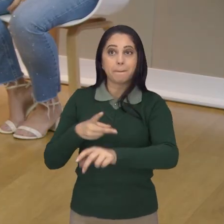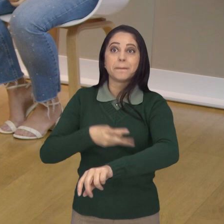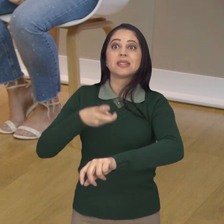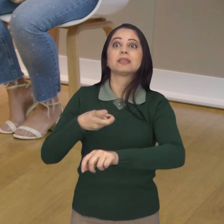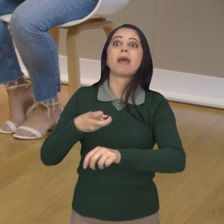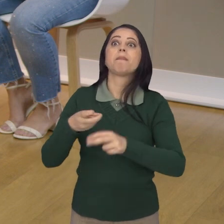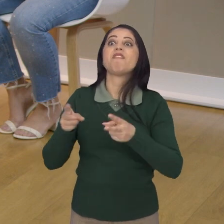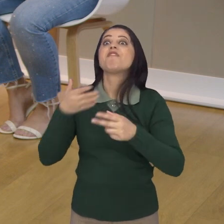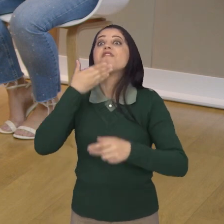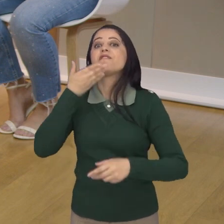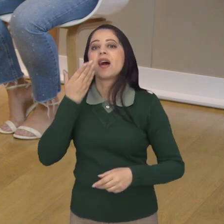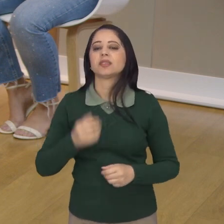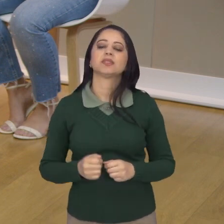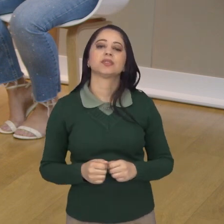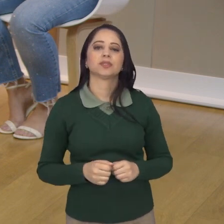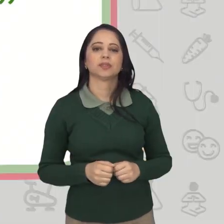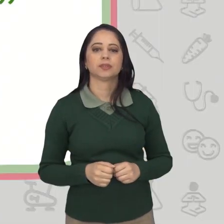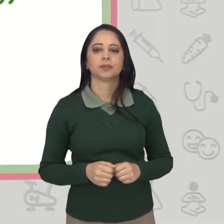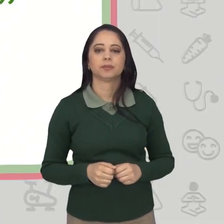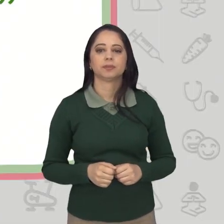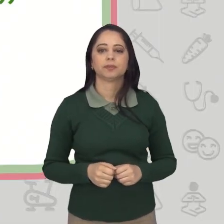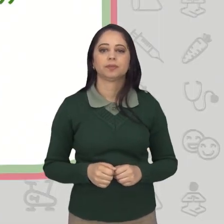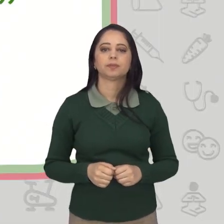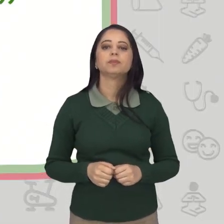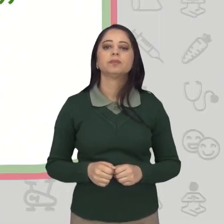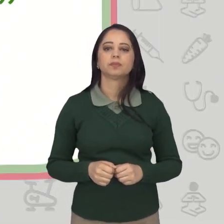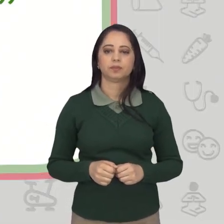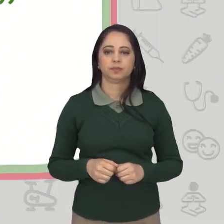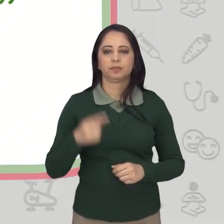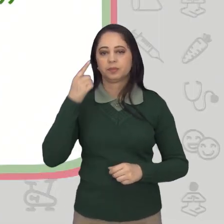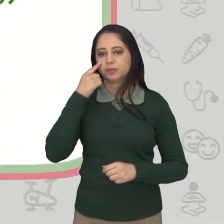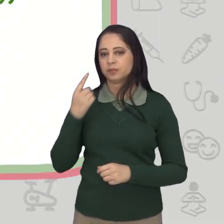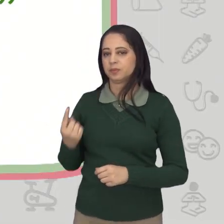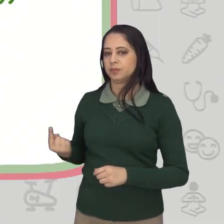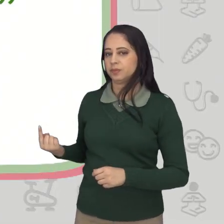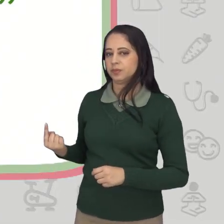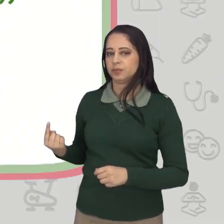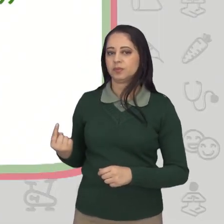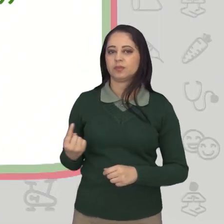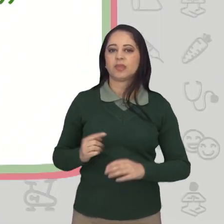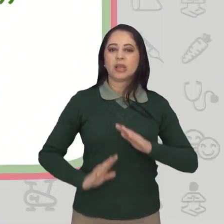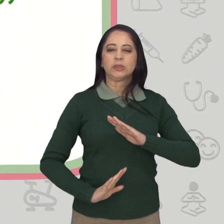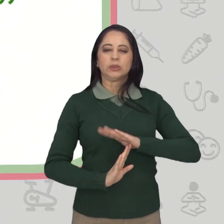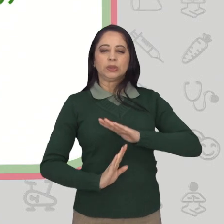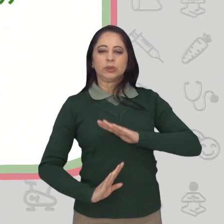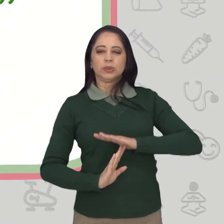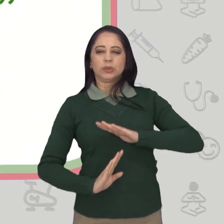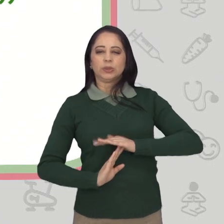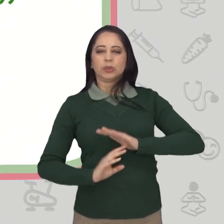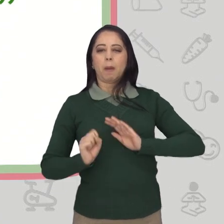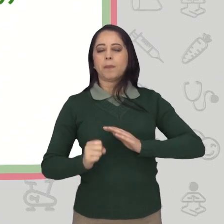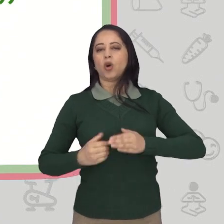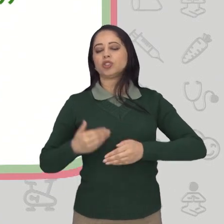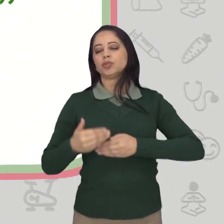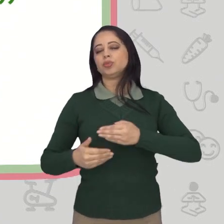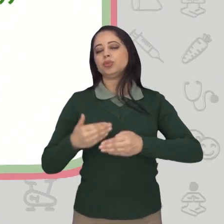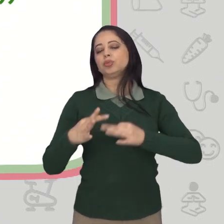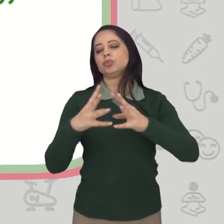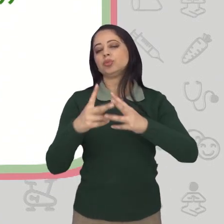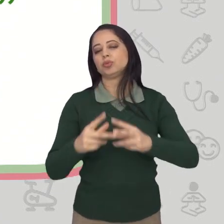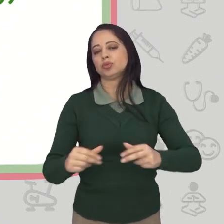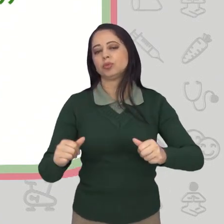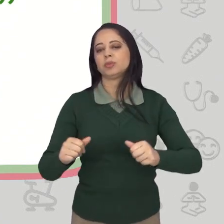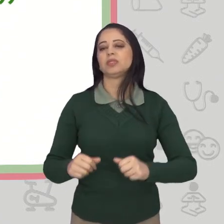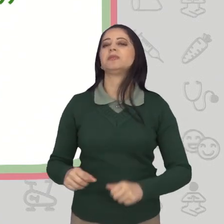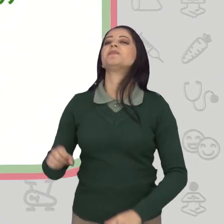próxima, acho que tem mais uma pergunta. A Anne. A intolerância alimentar pode passar com o decorrer do tempo, Anne dos Santos, Jardim